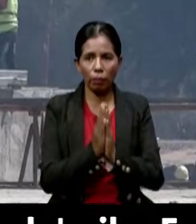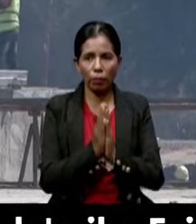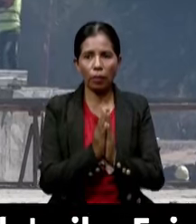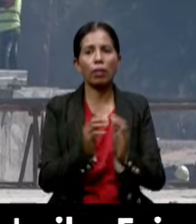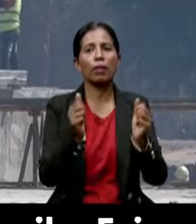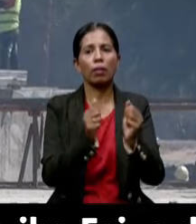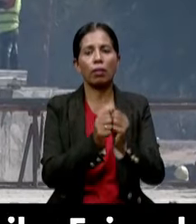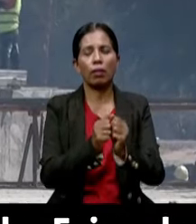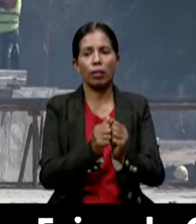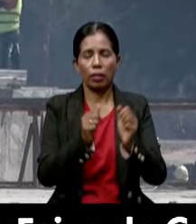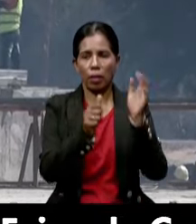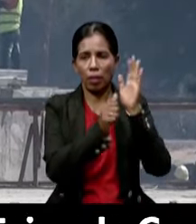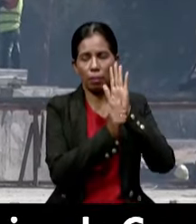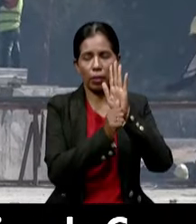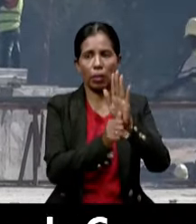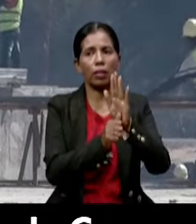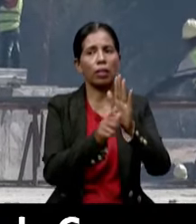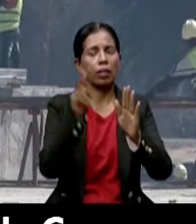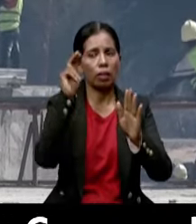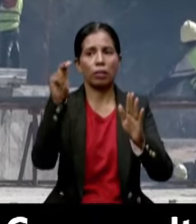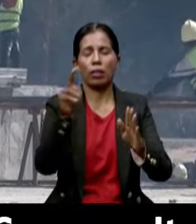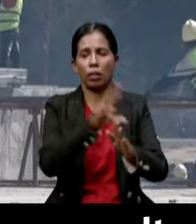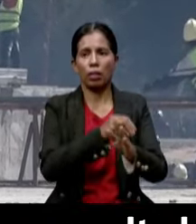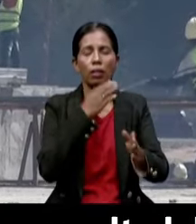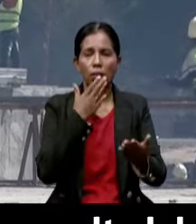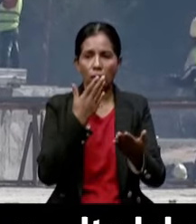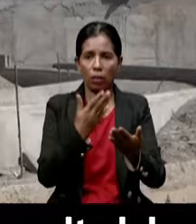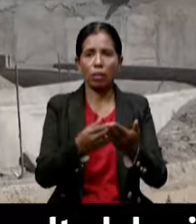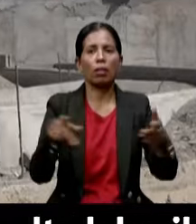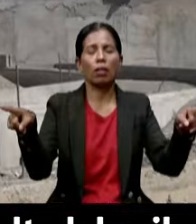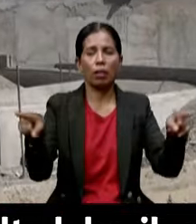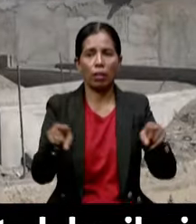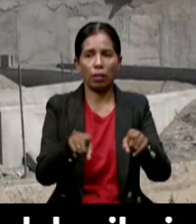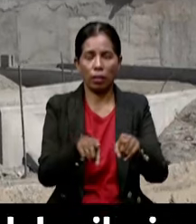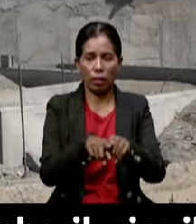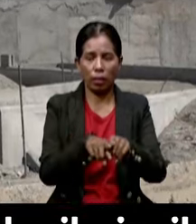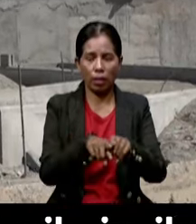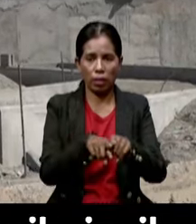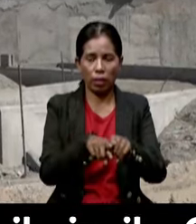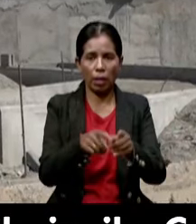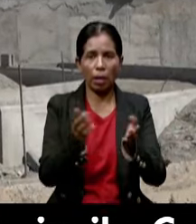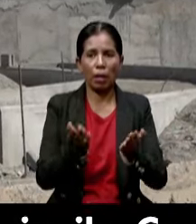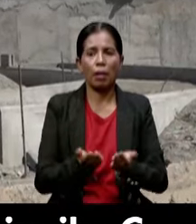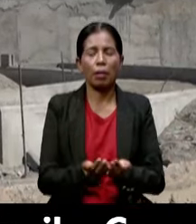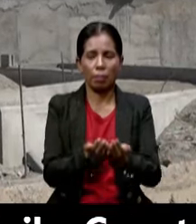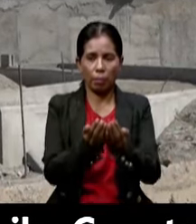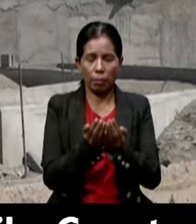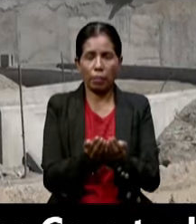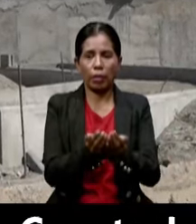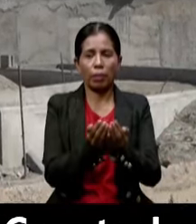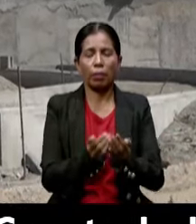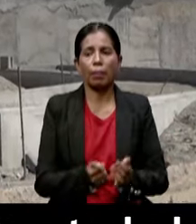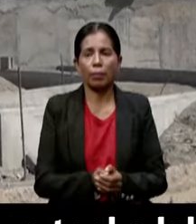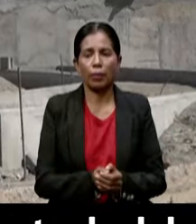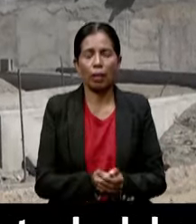Conferência Episcopal, mas que apresenta a minha forma de duni, canessa, bero. Bero.